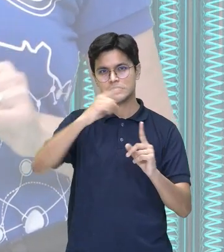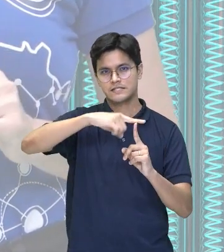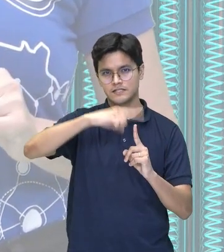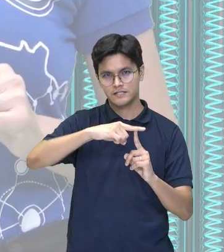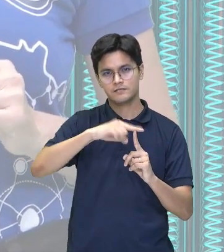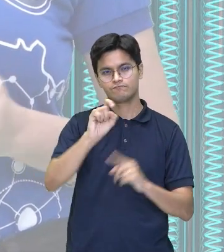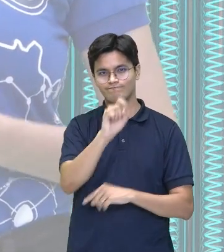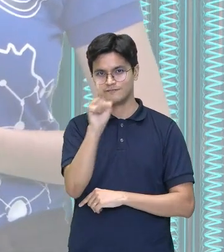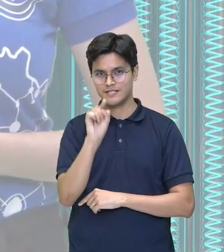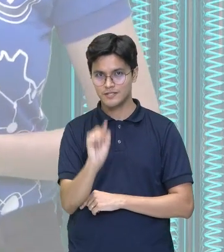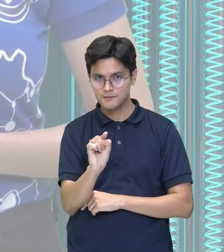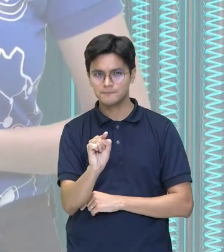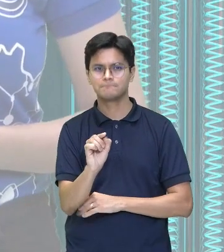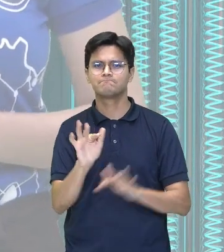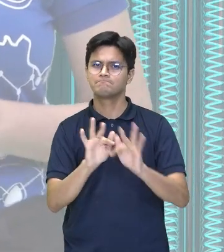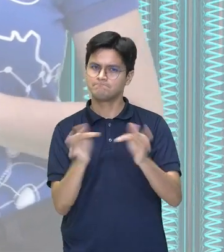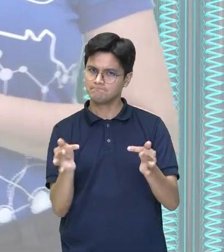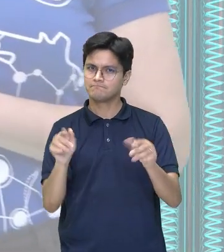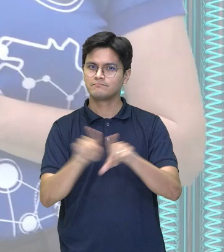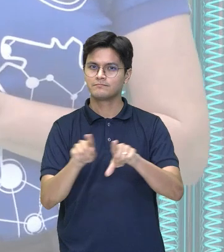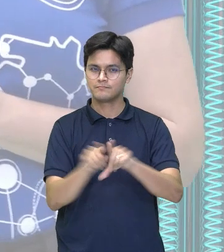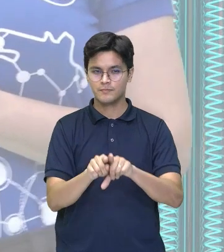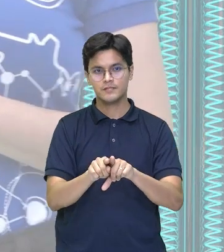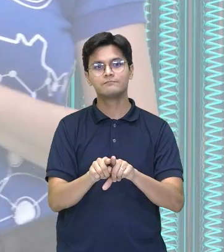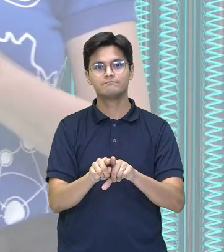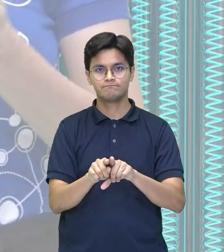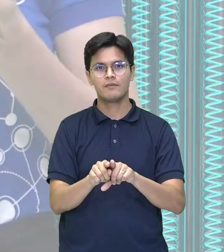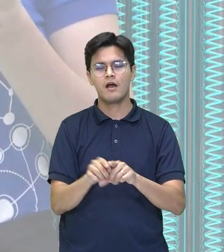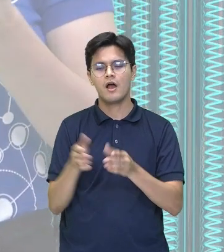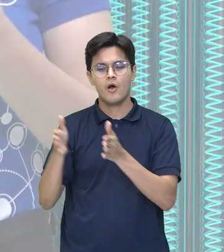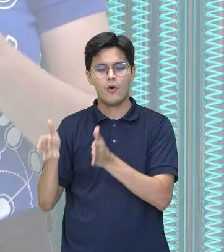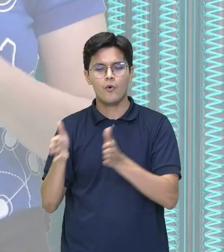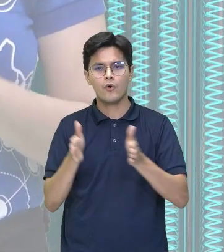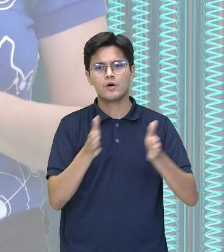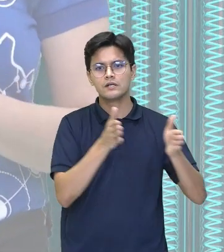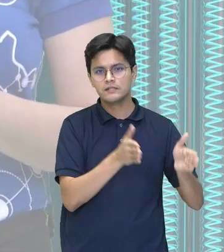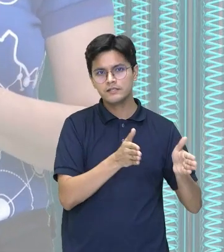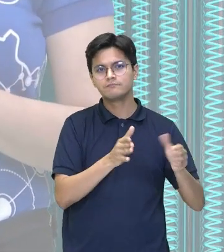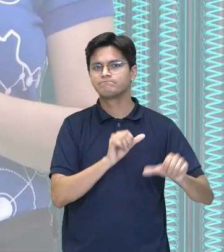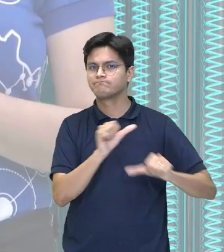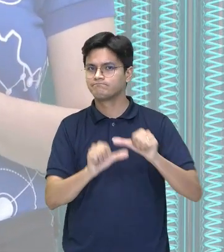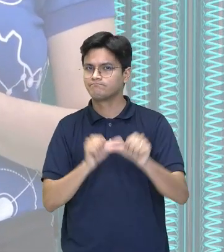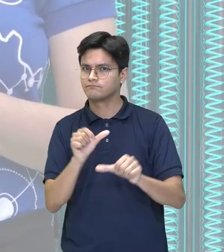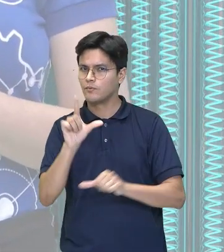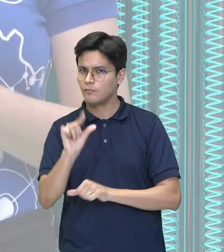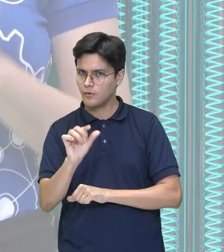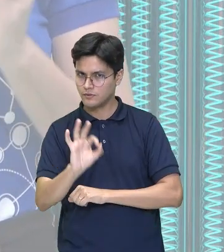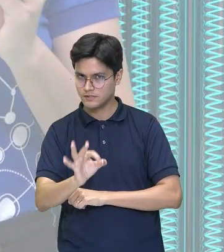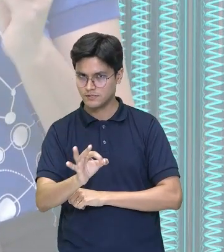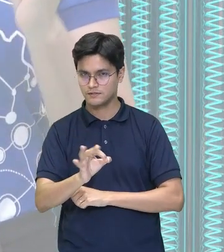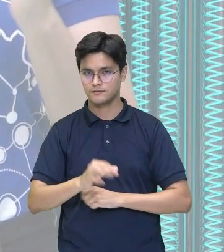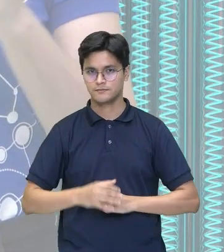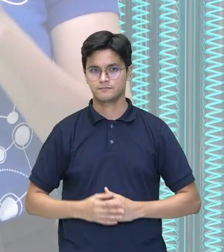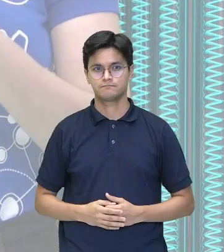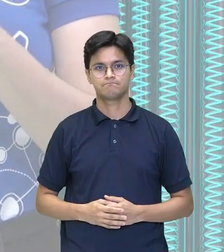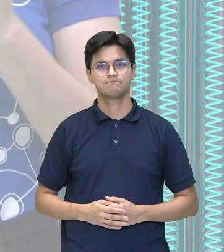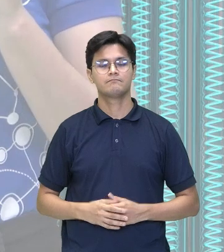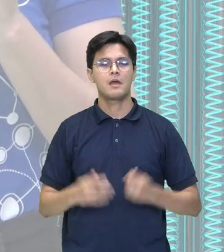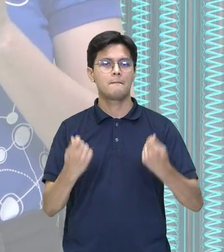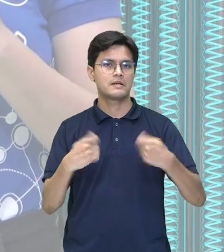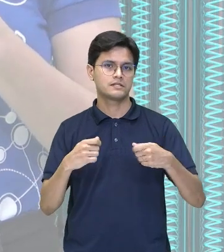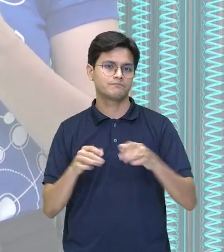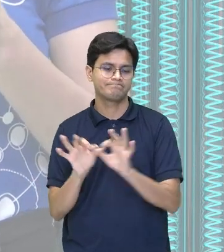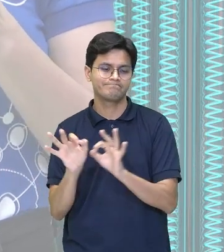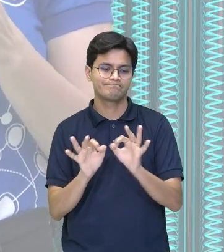simples. Vamos ver aqui. A ordem agora vai mudar um pouco, tá? Eu vou ter que mexer